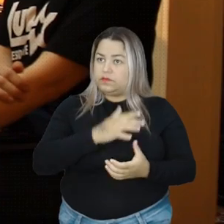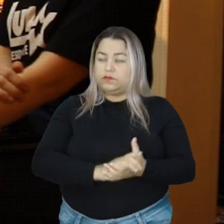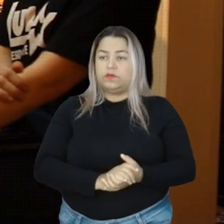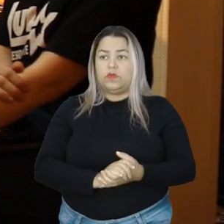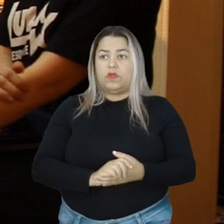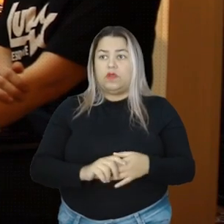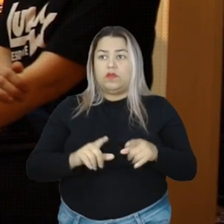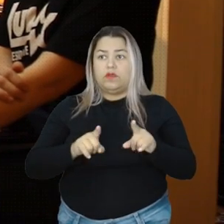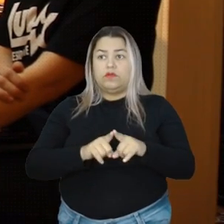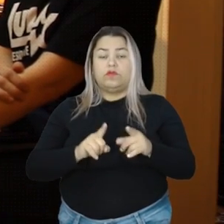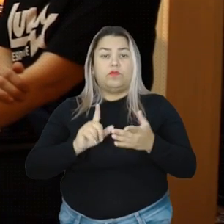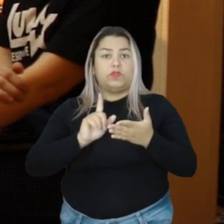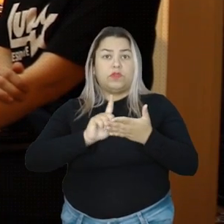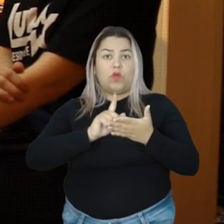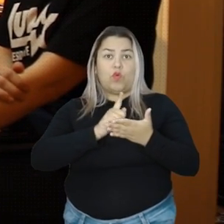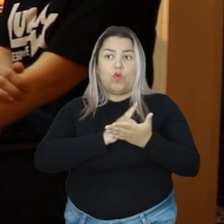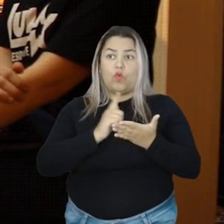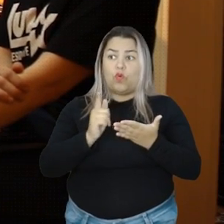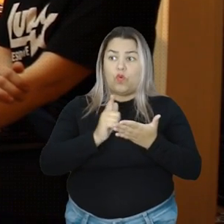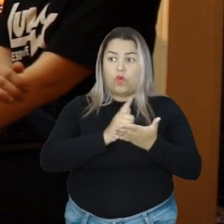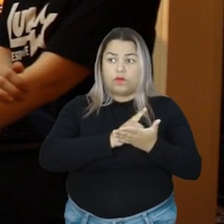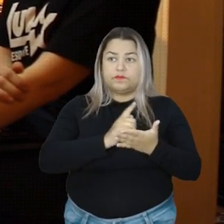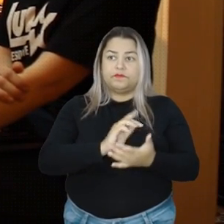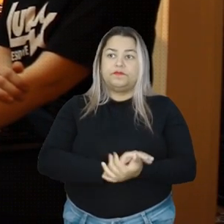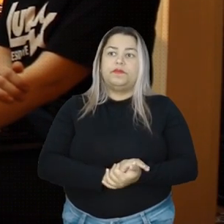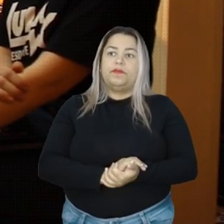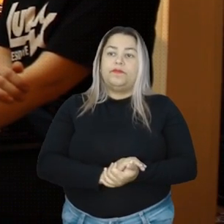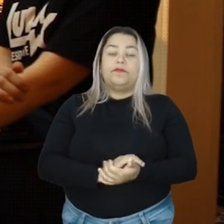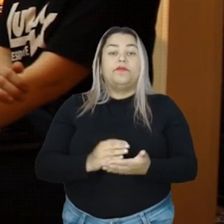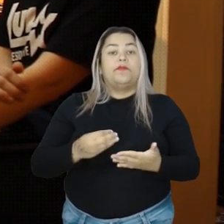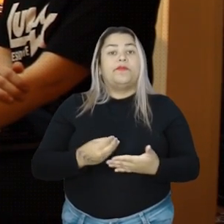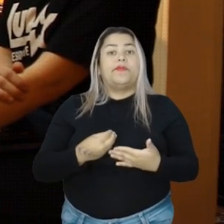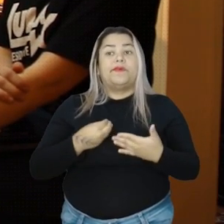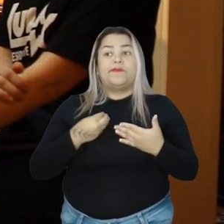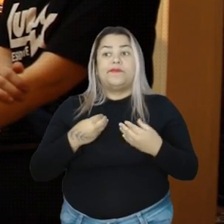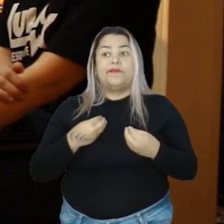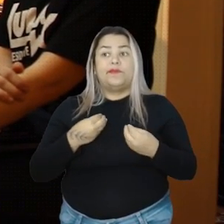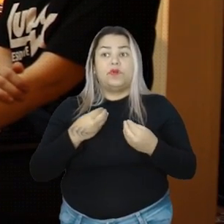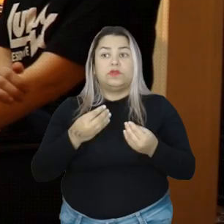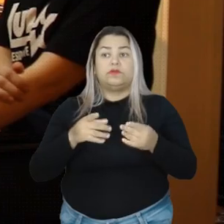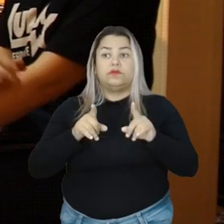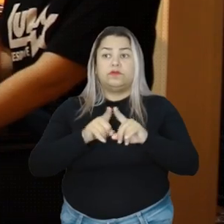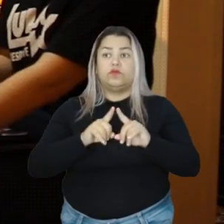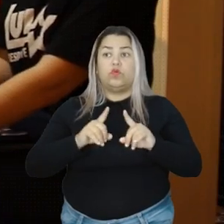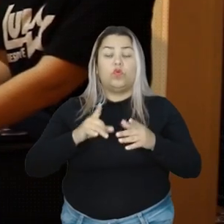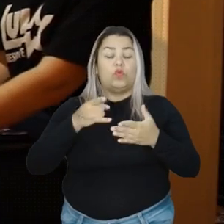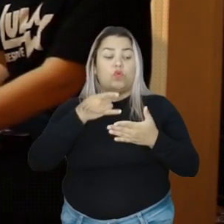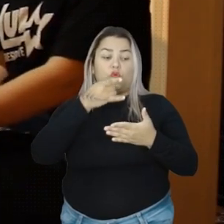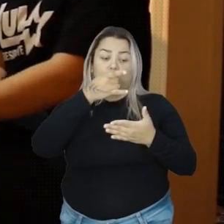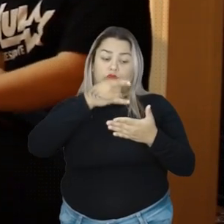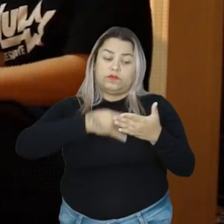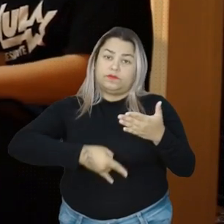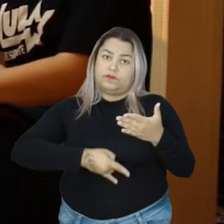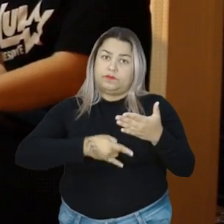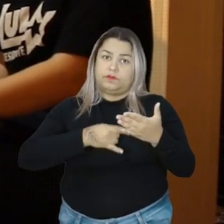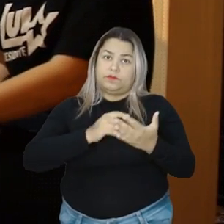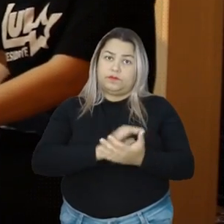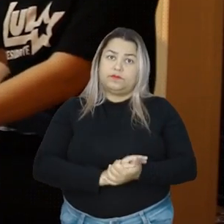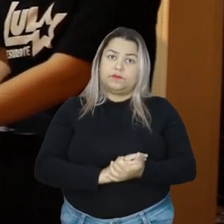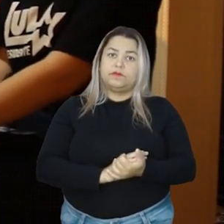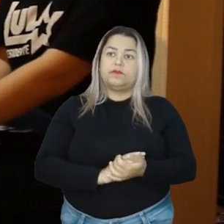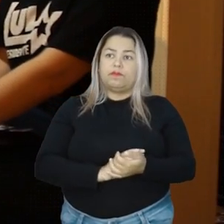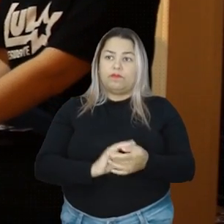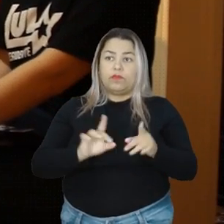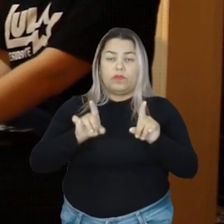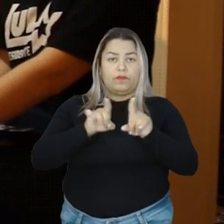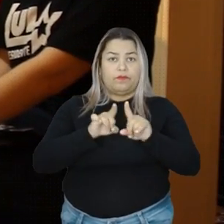prensar o diário, né, de entregar os documentos de aviso